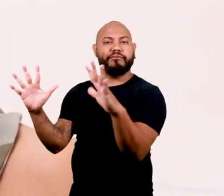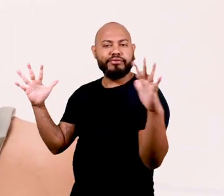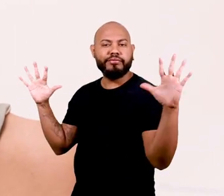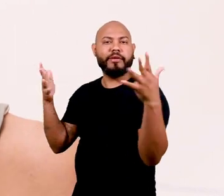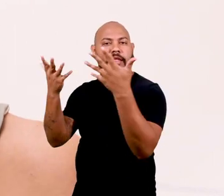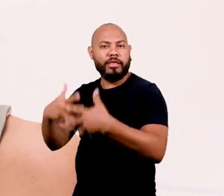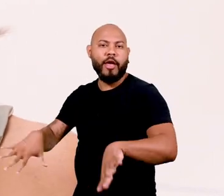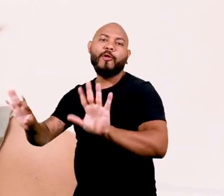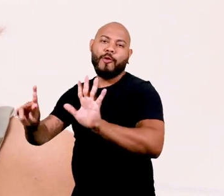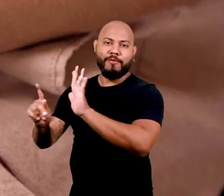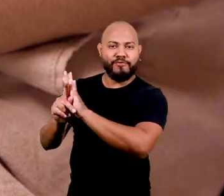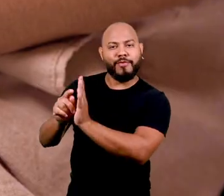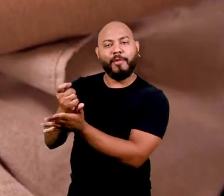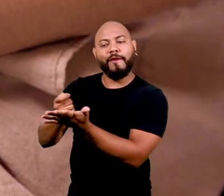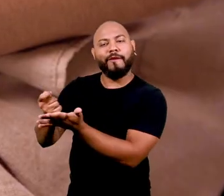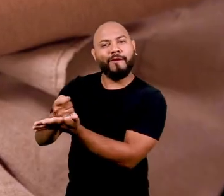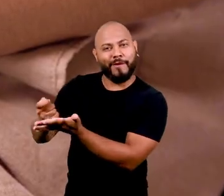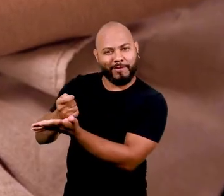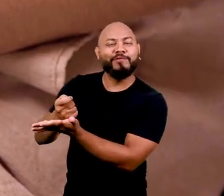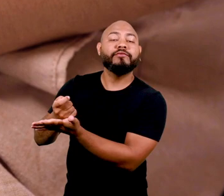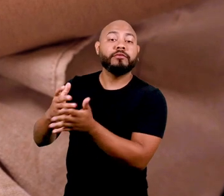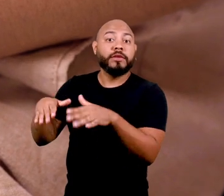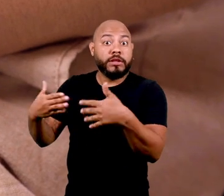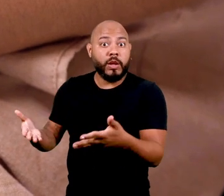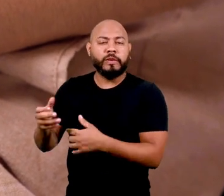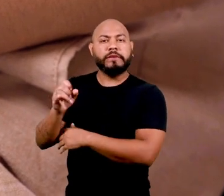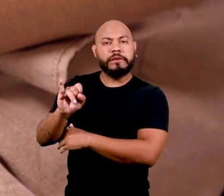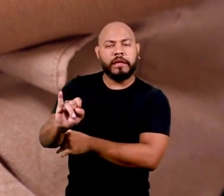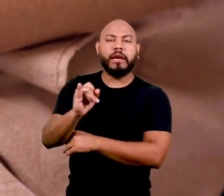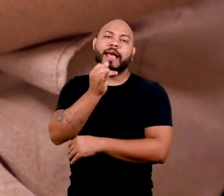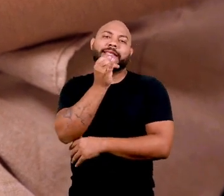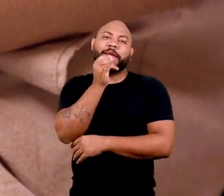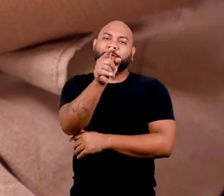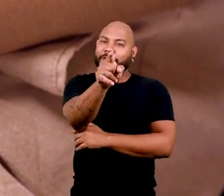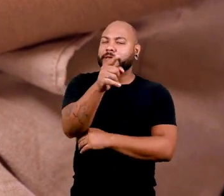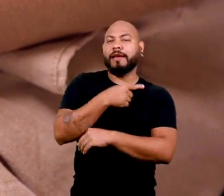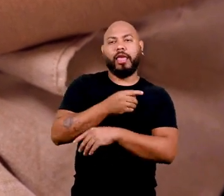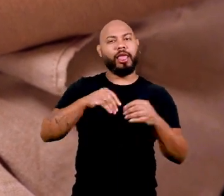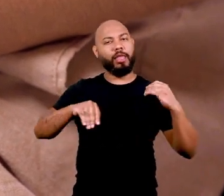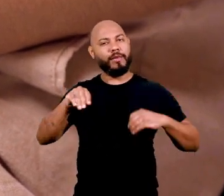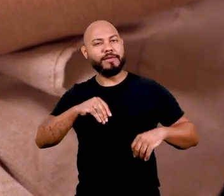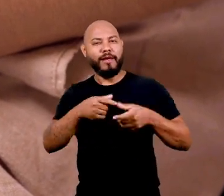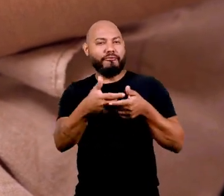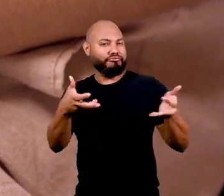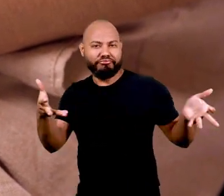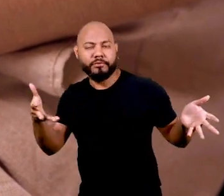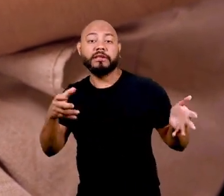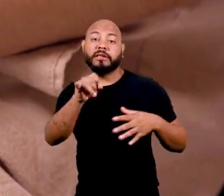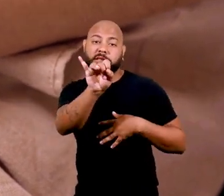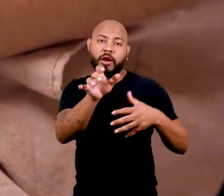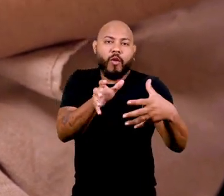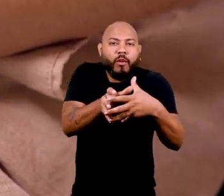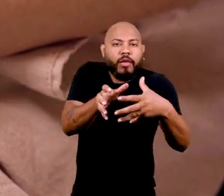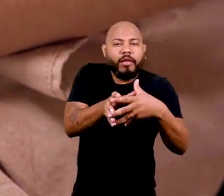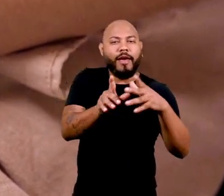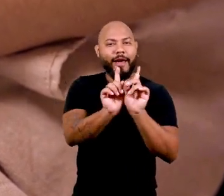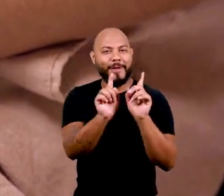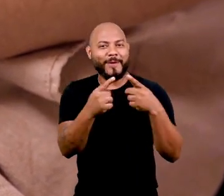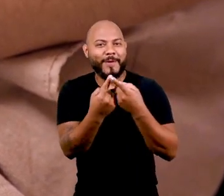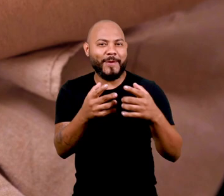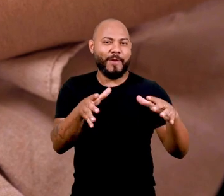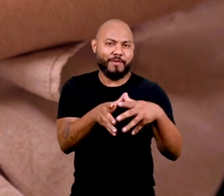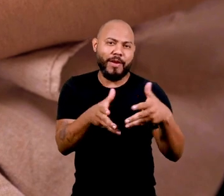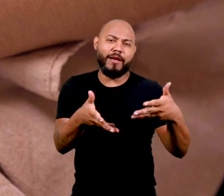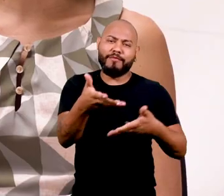no aspecto farmacológico. Quando você está fazendo parte de uma comunidade, que você faz parte de, né, enfim, de algum grupo, de